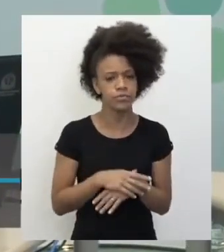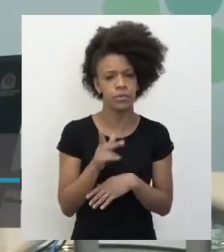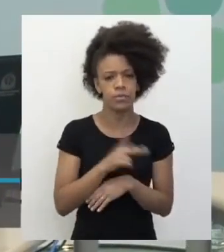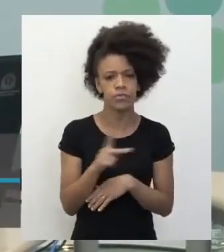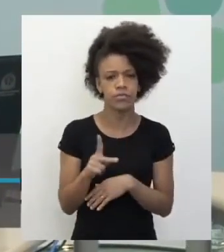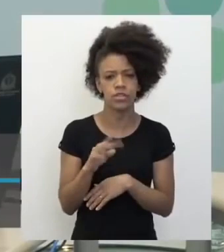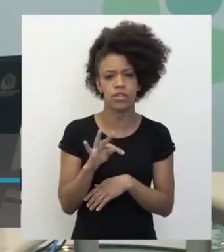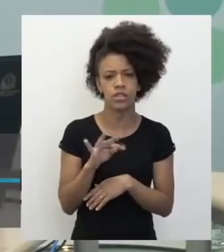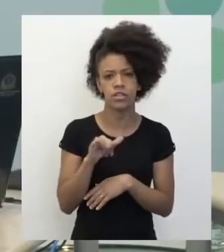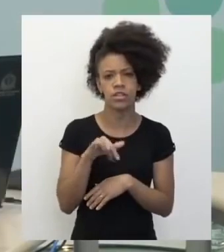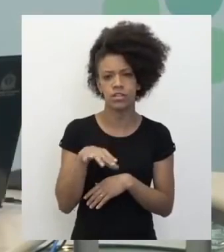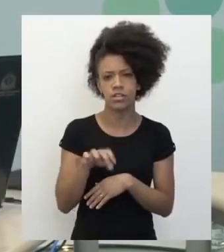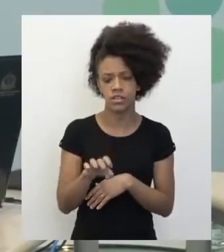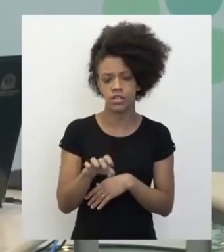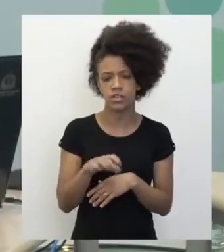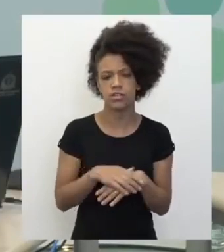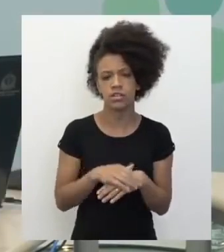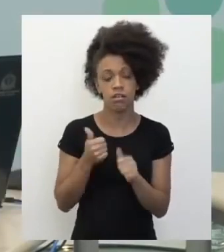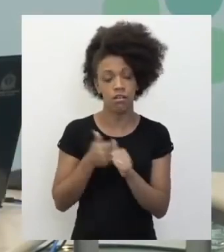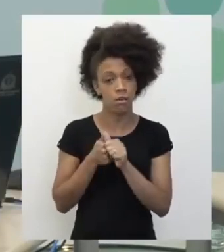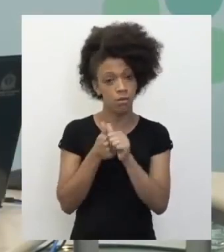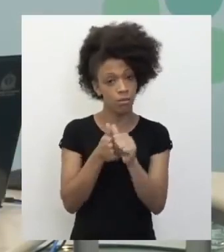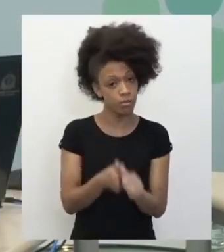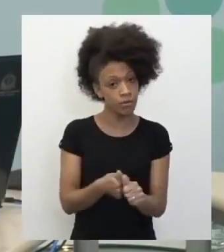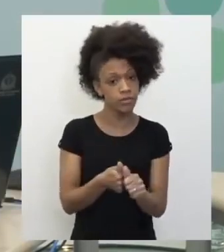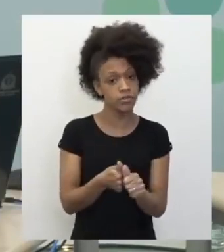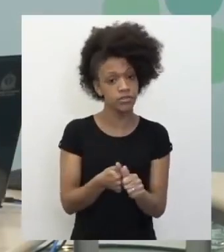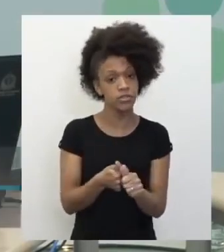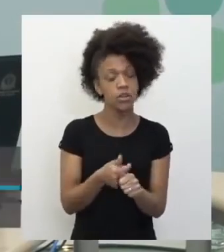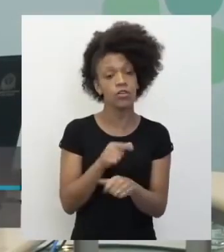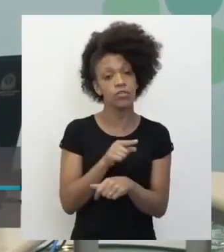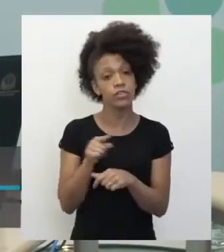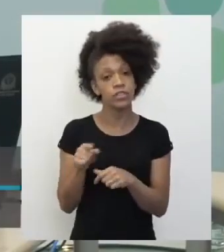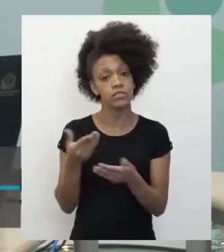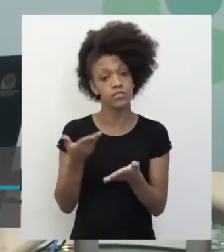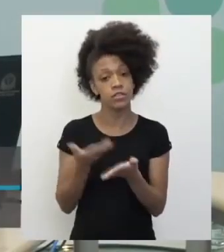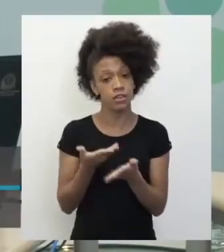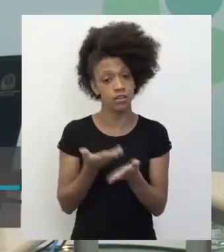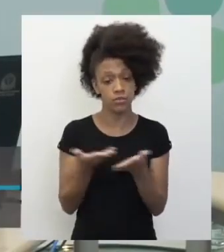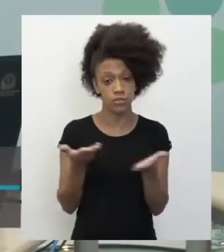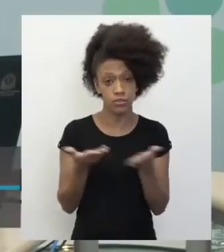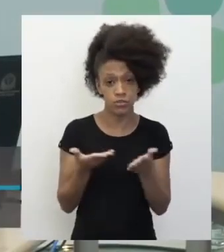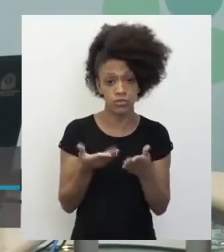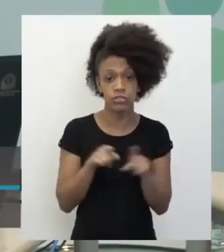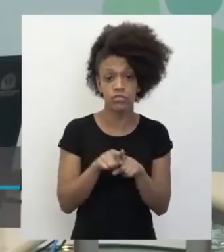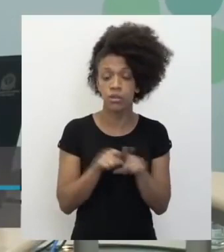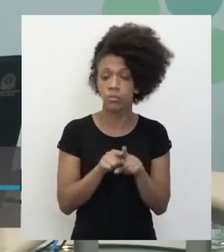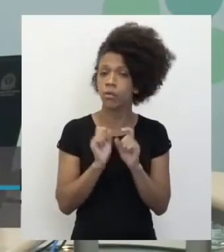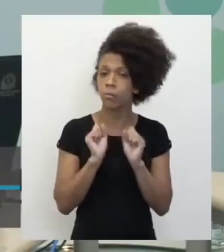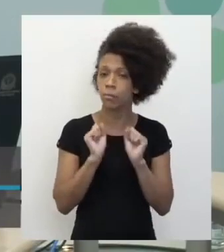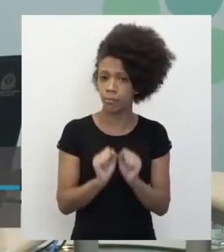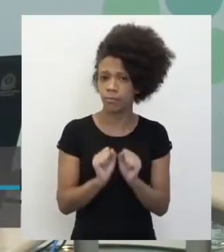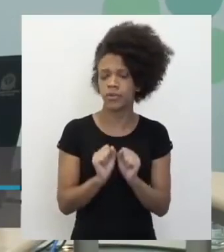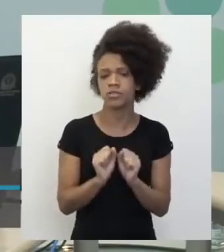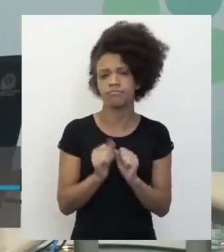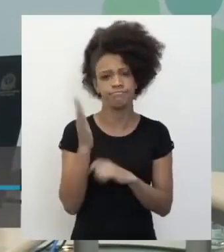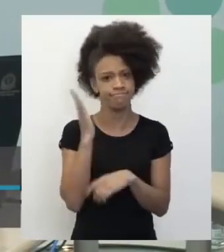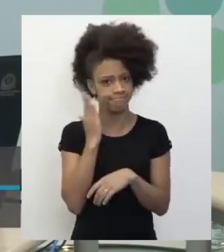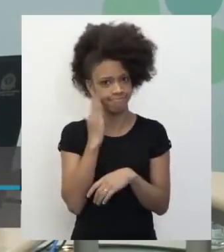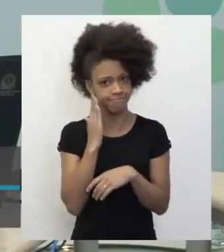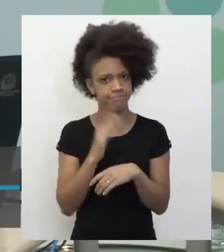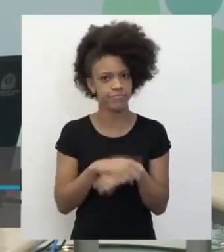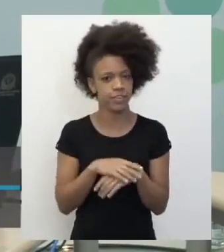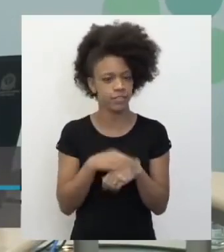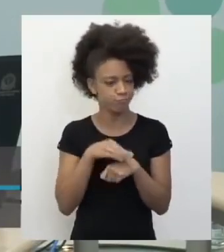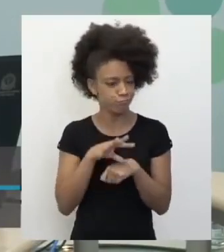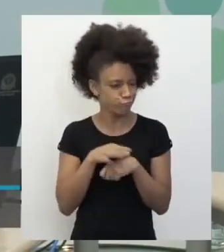professora Tayana e estou aqui acompanhando com vocês a aula de hoje. Inclusive, vocês podem aí saber o spoiler da